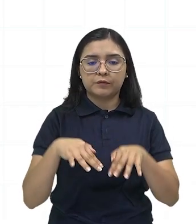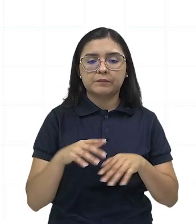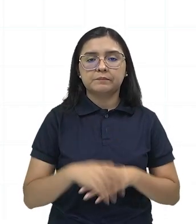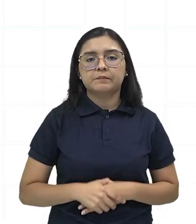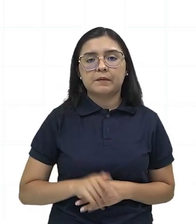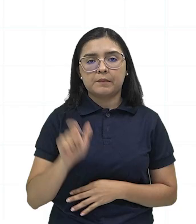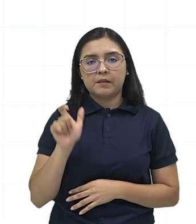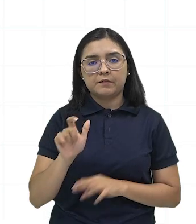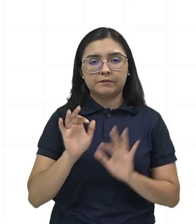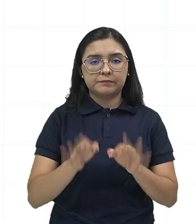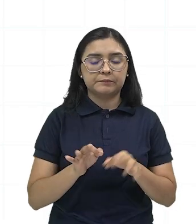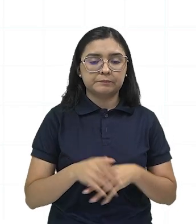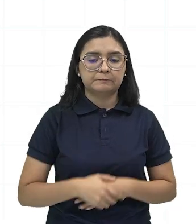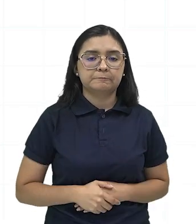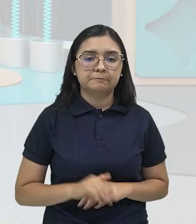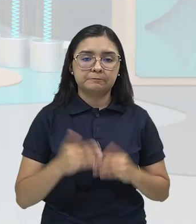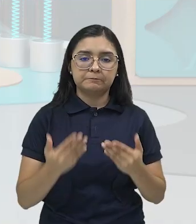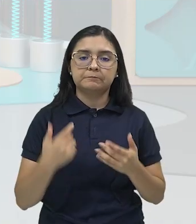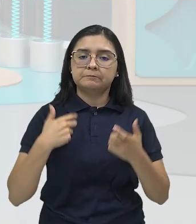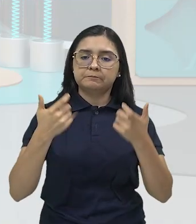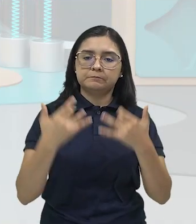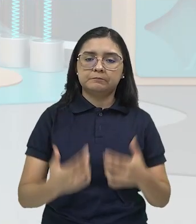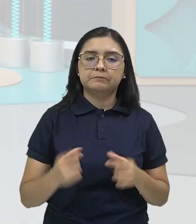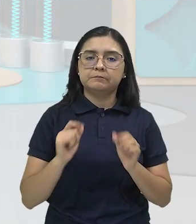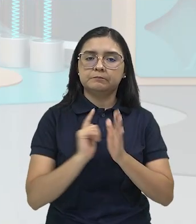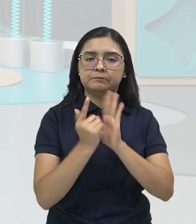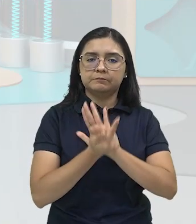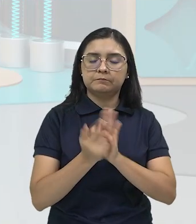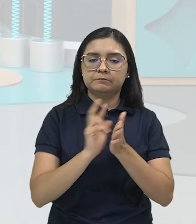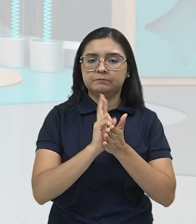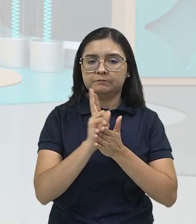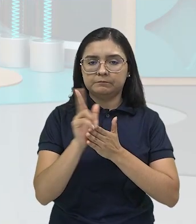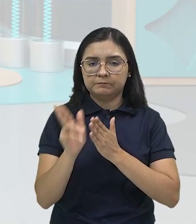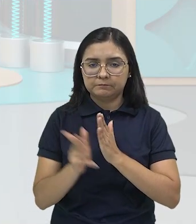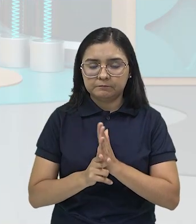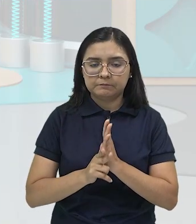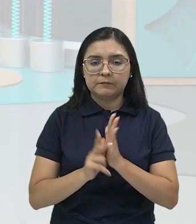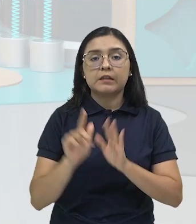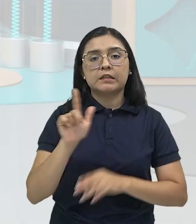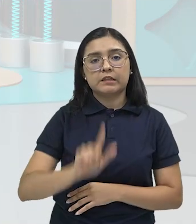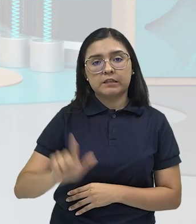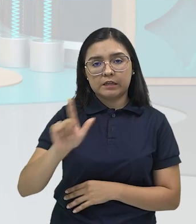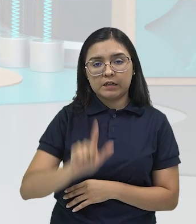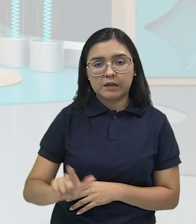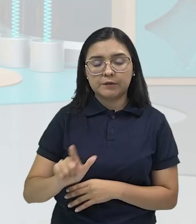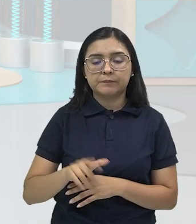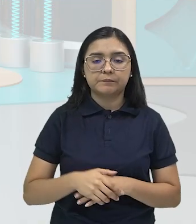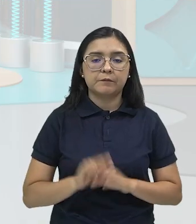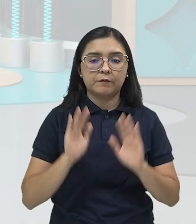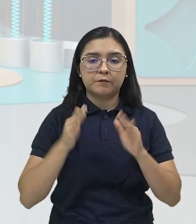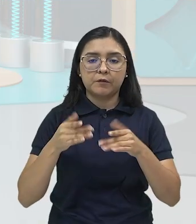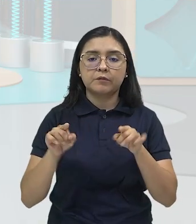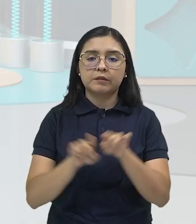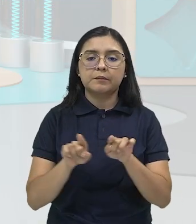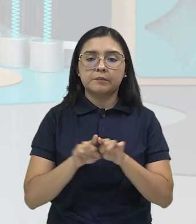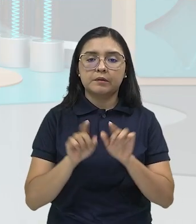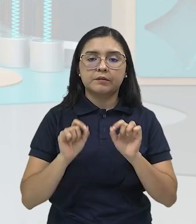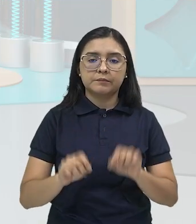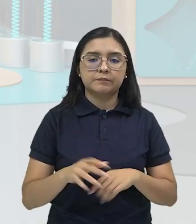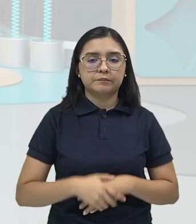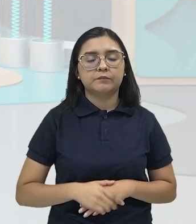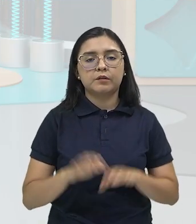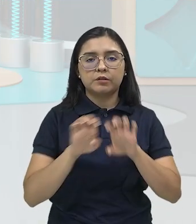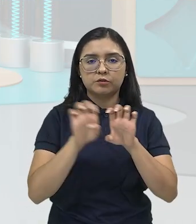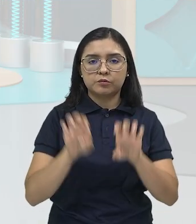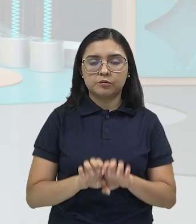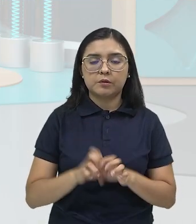das palavras, perfeito? Então nós falamos sobre esses gêneros literário, lírico, épico e dramático e focamos também um pouquinho no